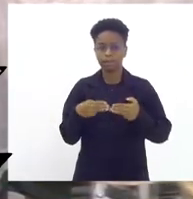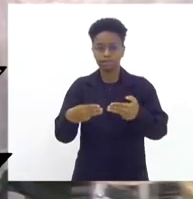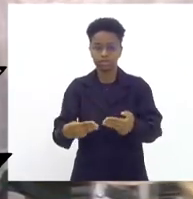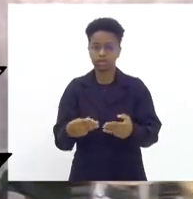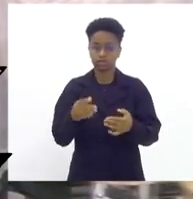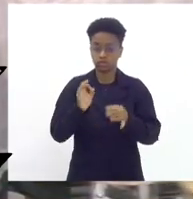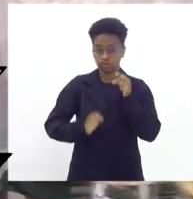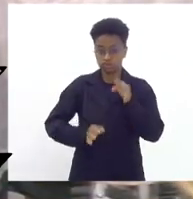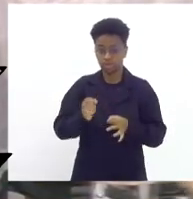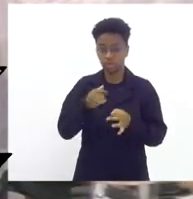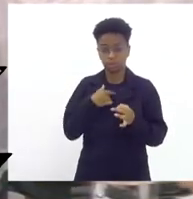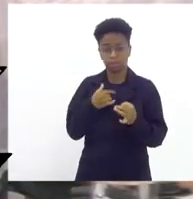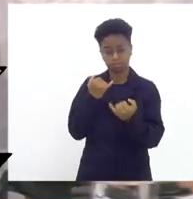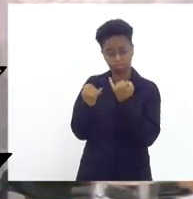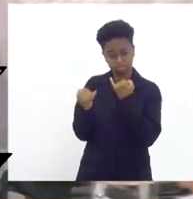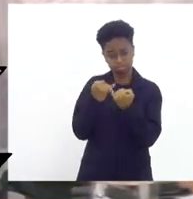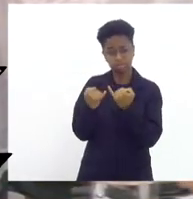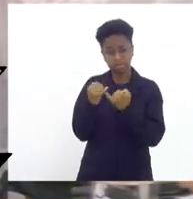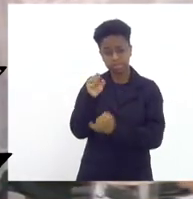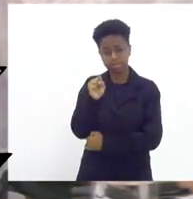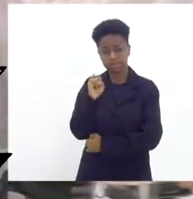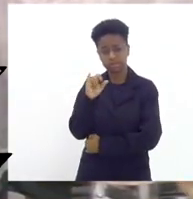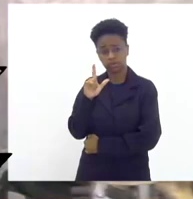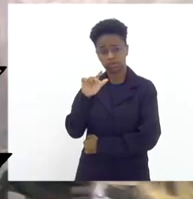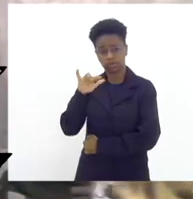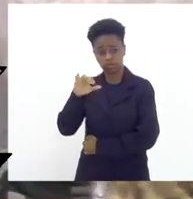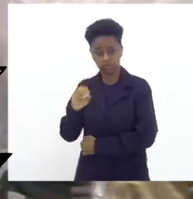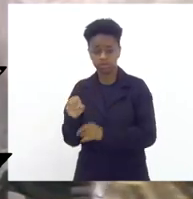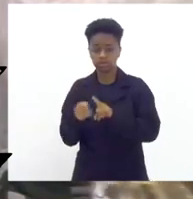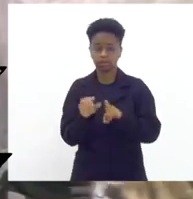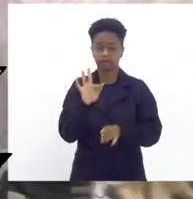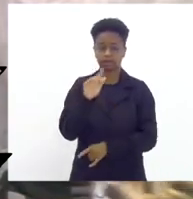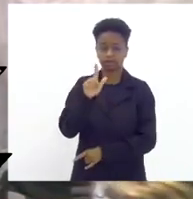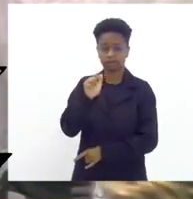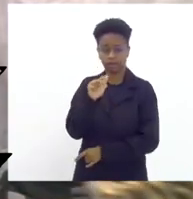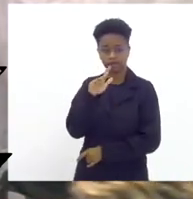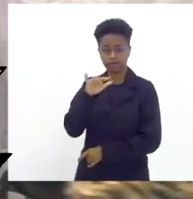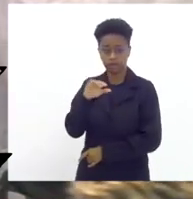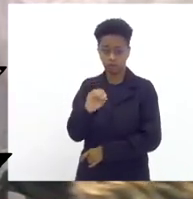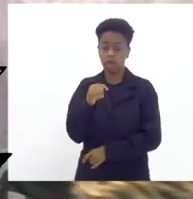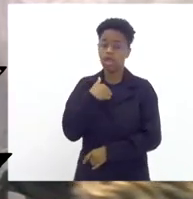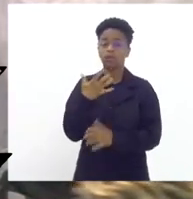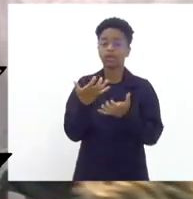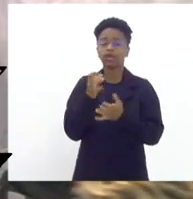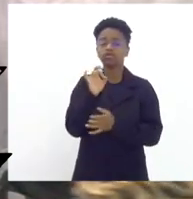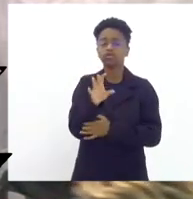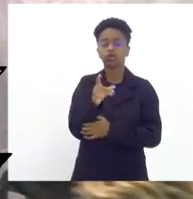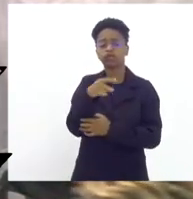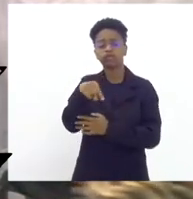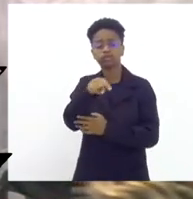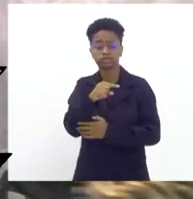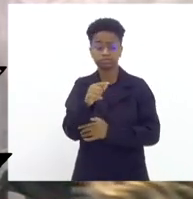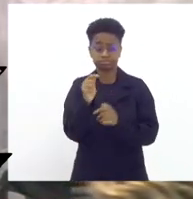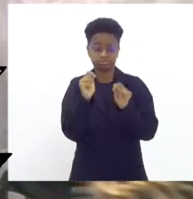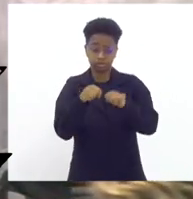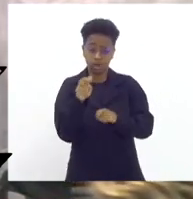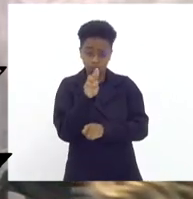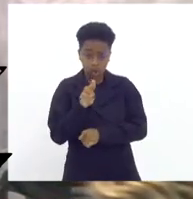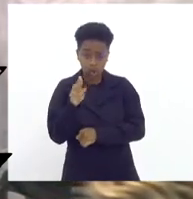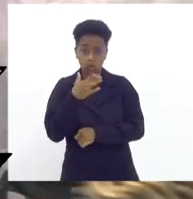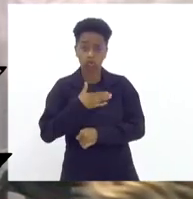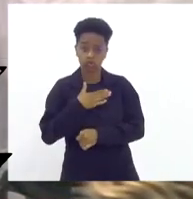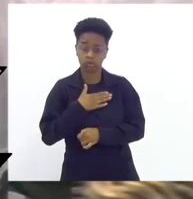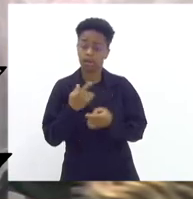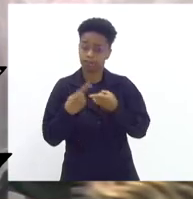muito próxima tanto com o Silvio quanto com Flávio Dino é só quero ser útil porque encontrei nessa causa